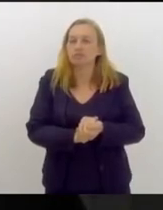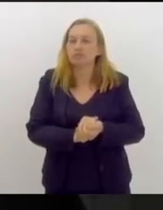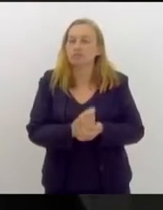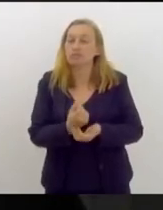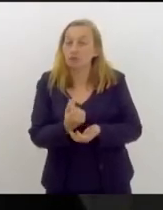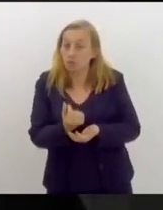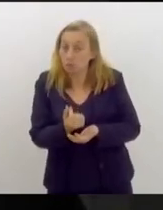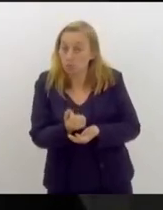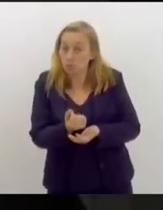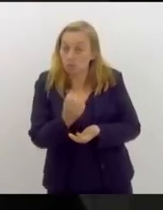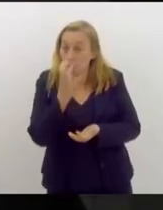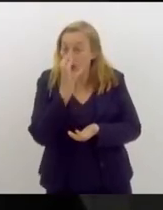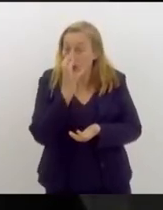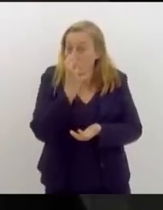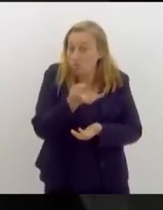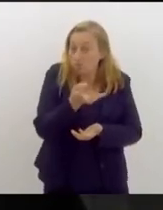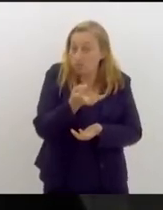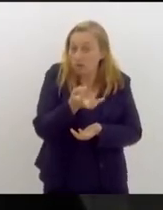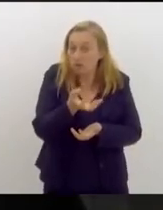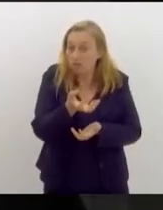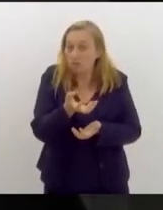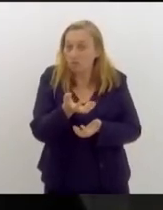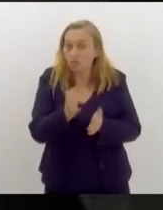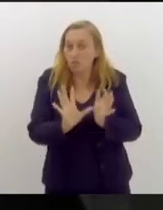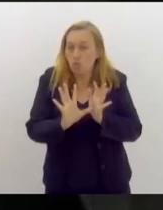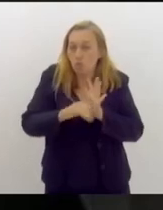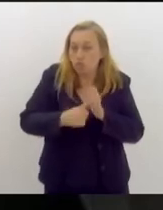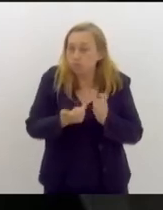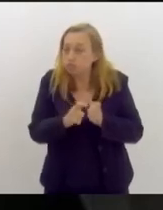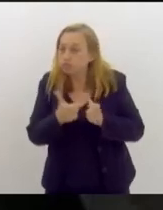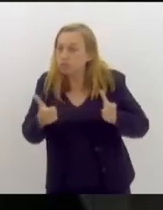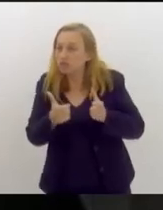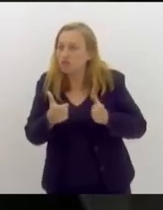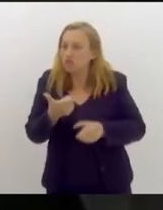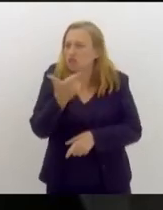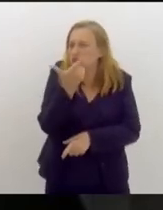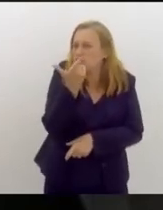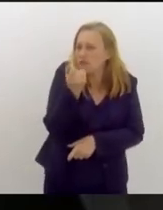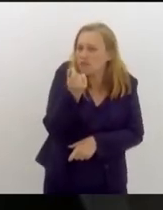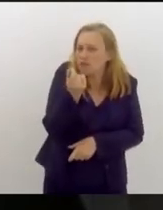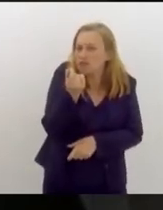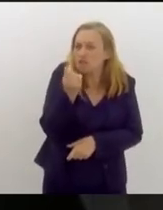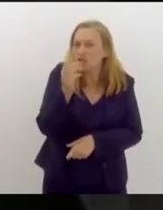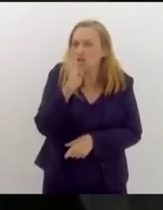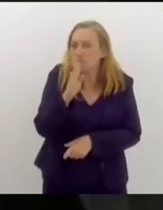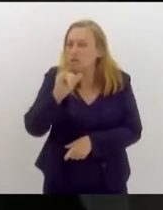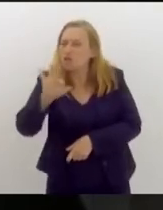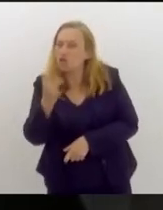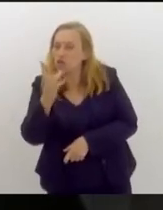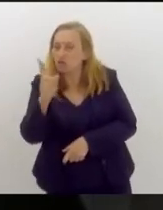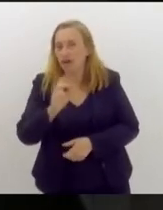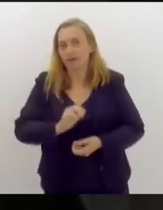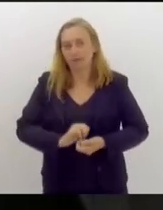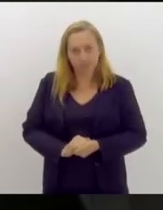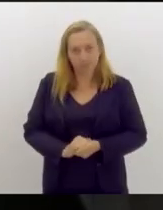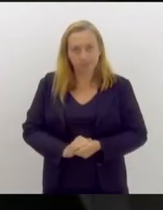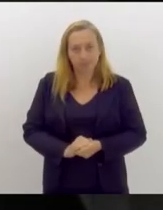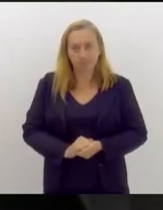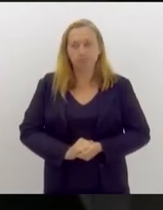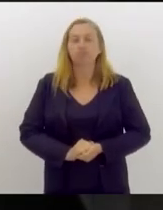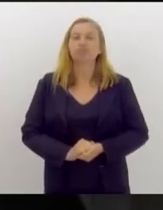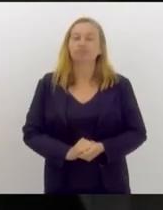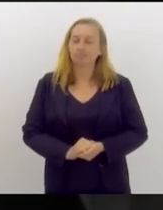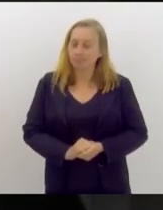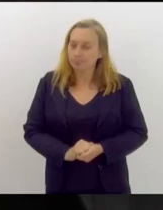um roubo de 20 bilhões de reais